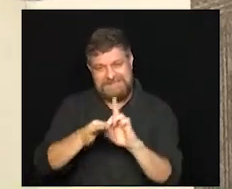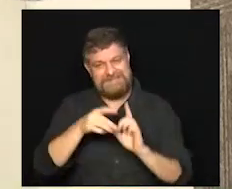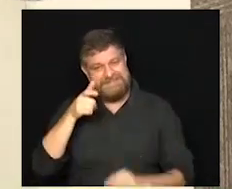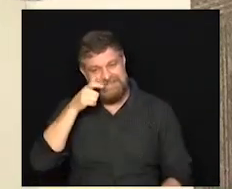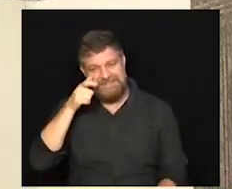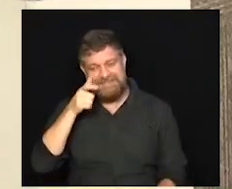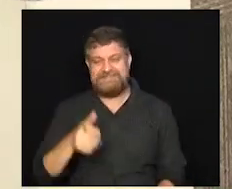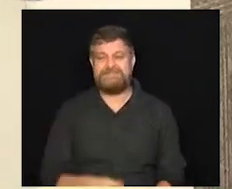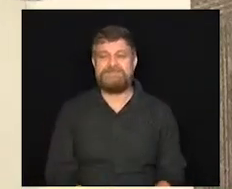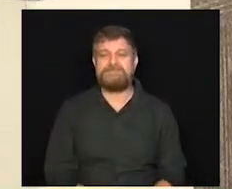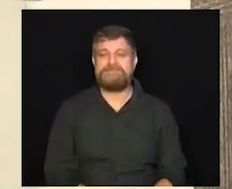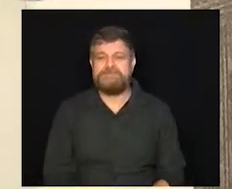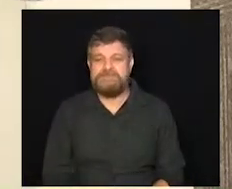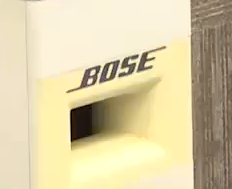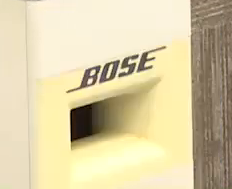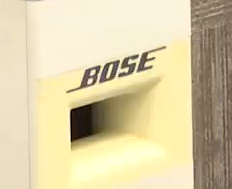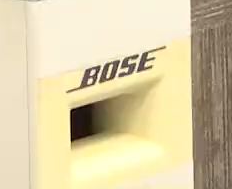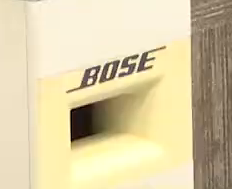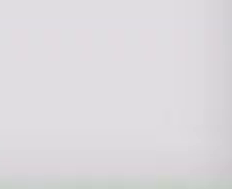audiência.